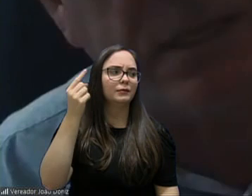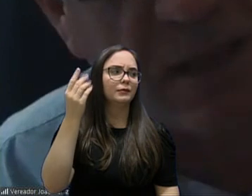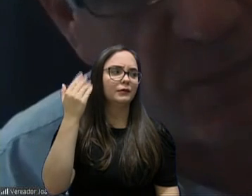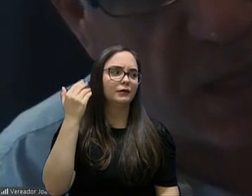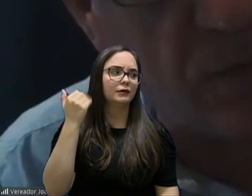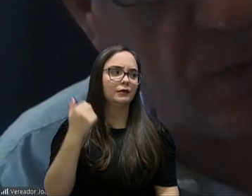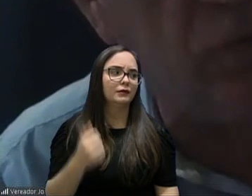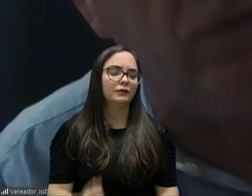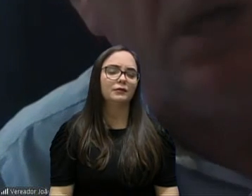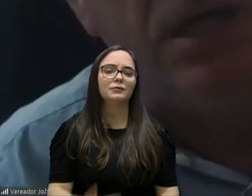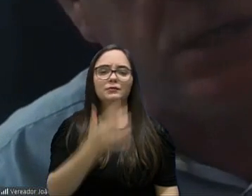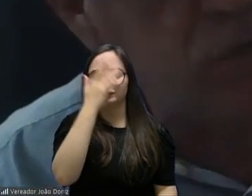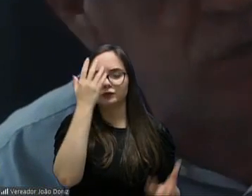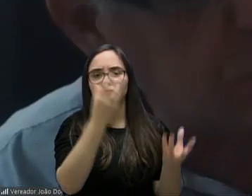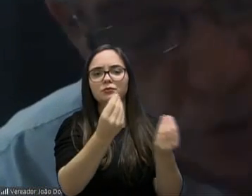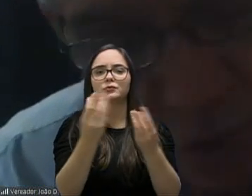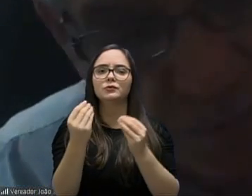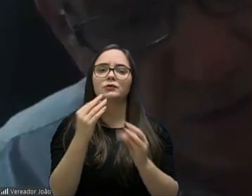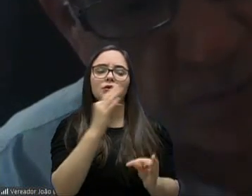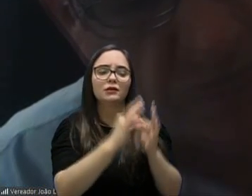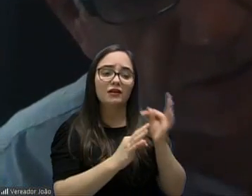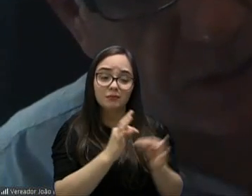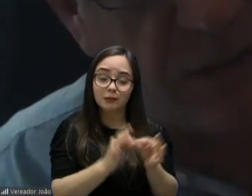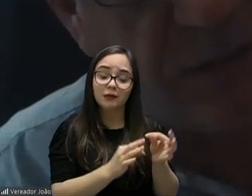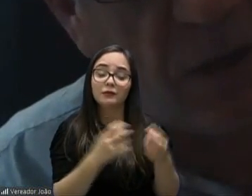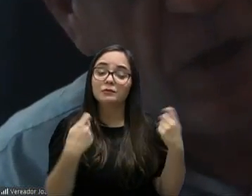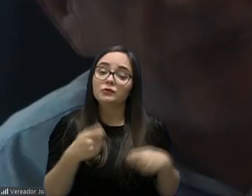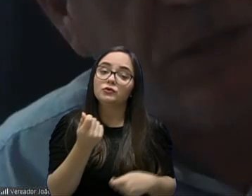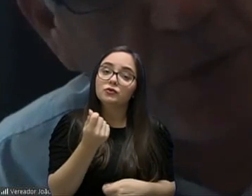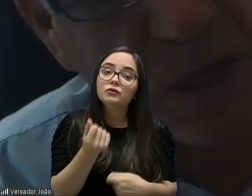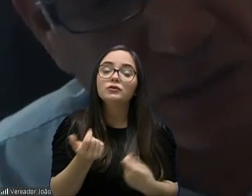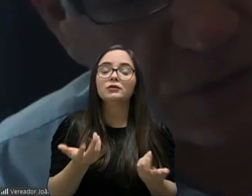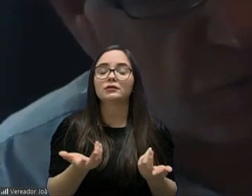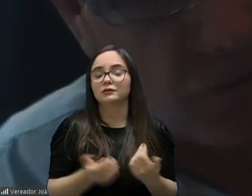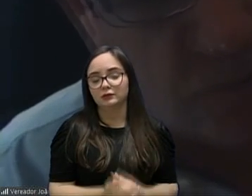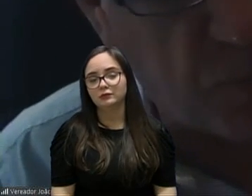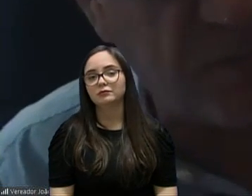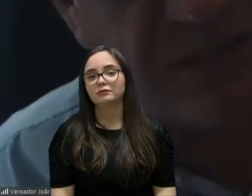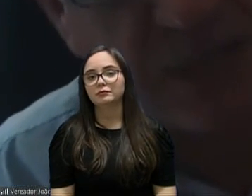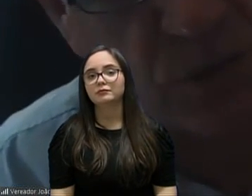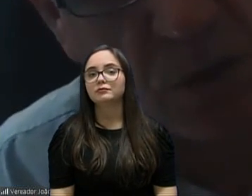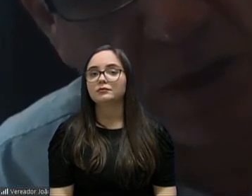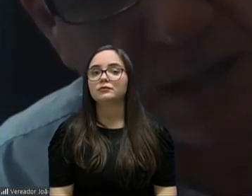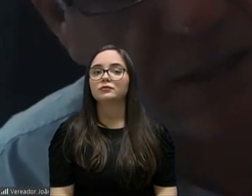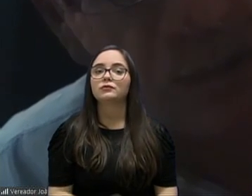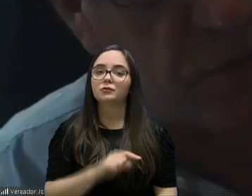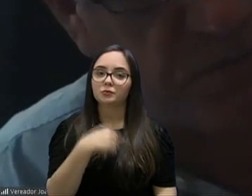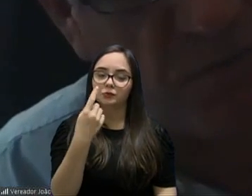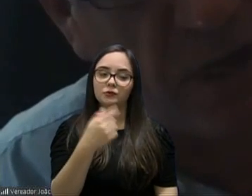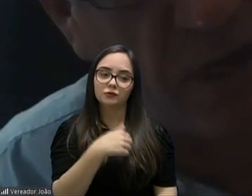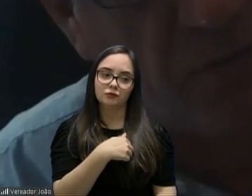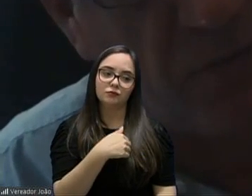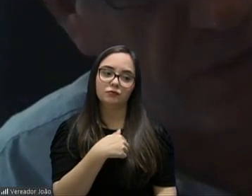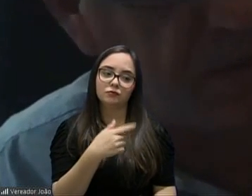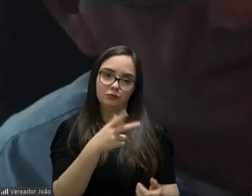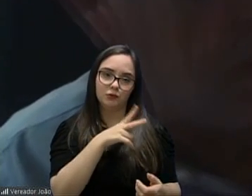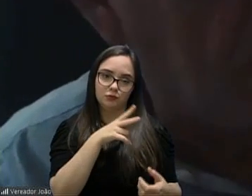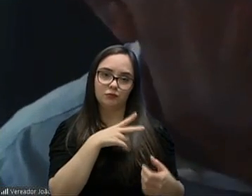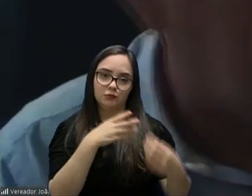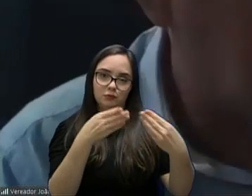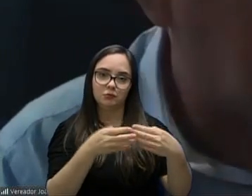Fazendo tratamento, isso é super importante. Então, depois, inclusive, eu não vou polemizar isso agora, aqui depois que eu falar com